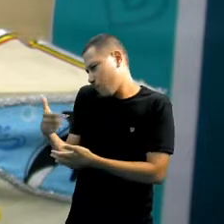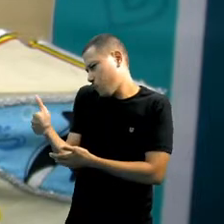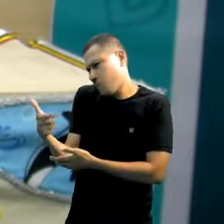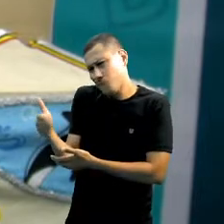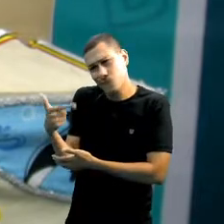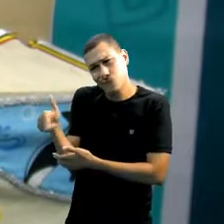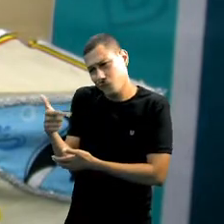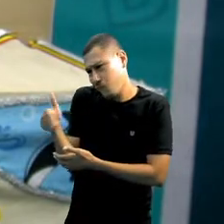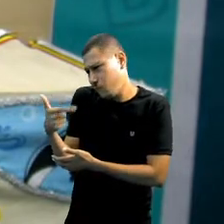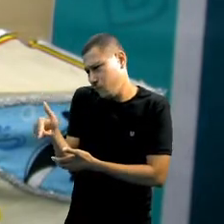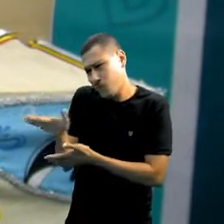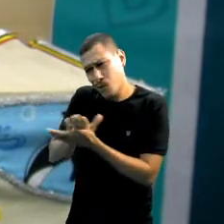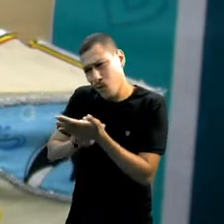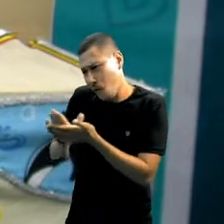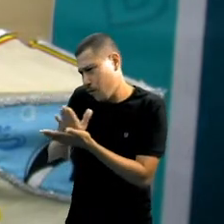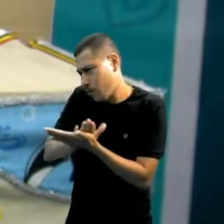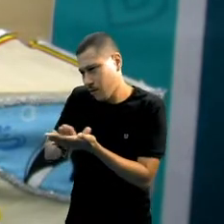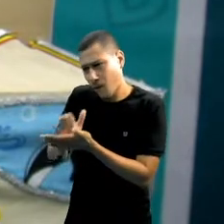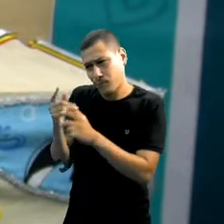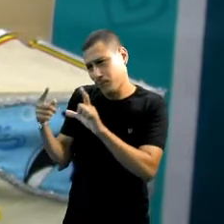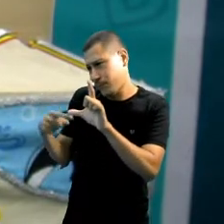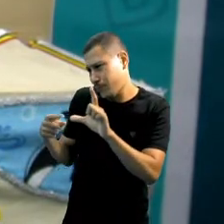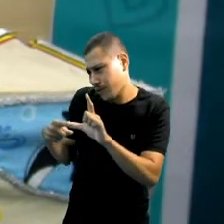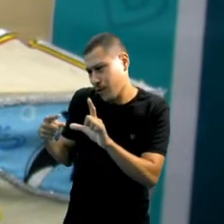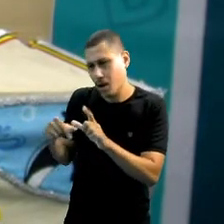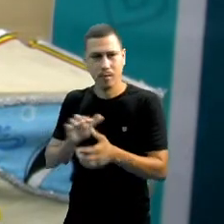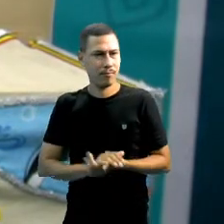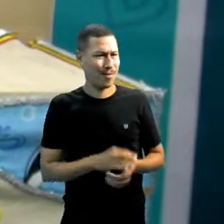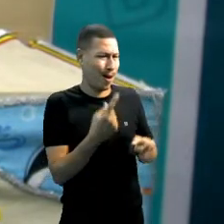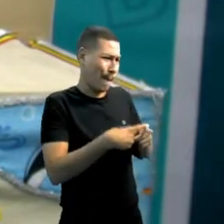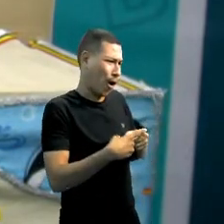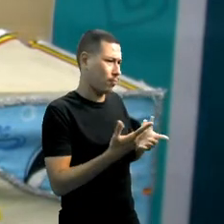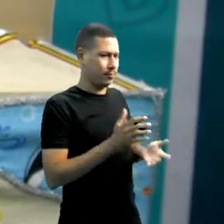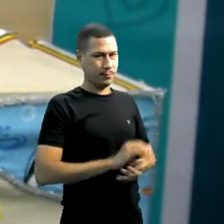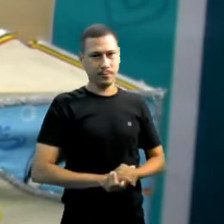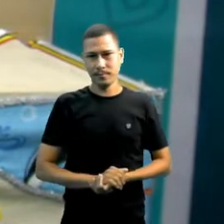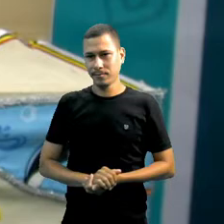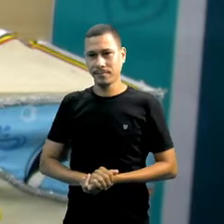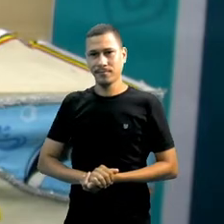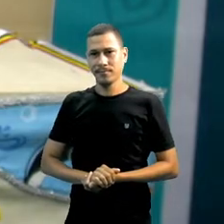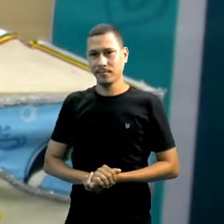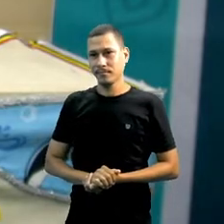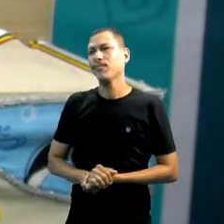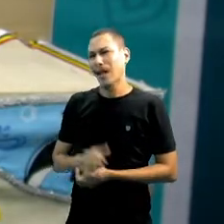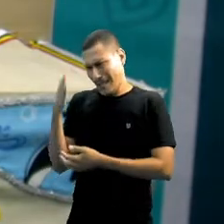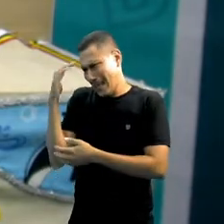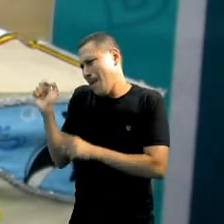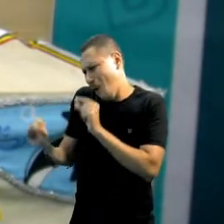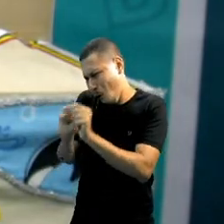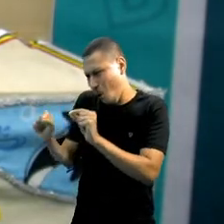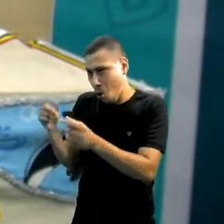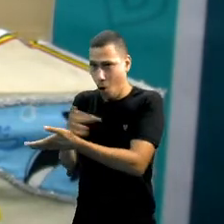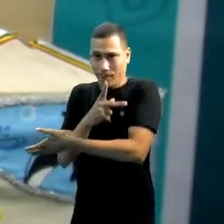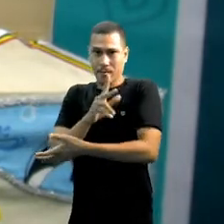tinha. Não? Não. Tudo branco. Aí, sabe o que